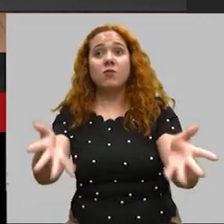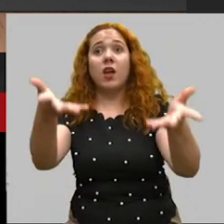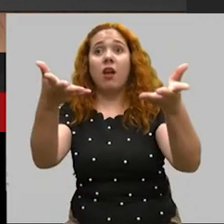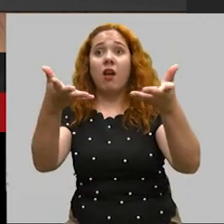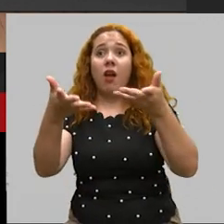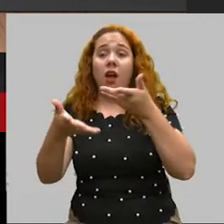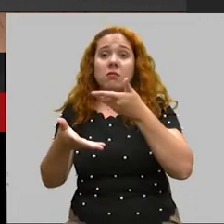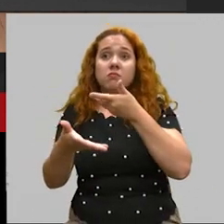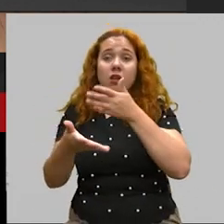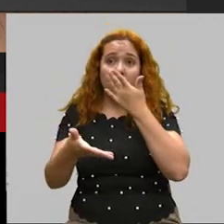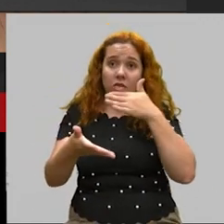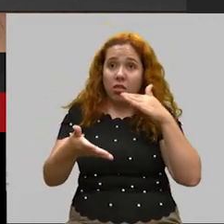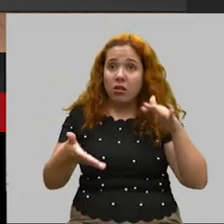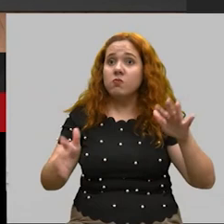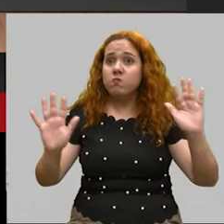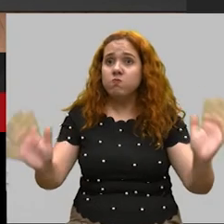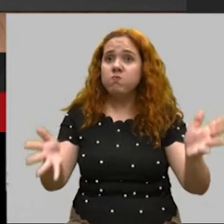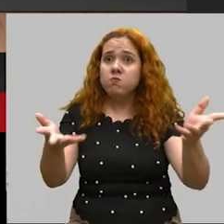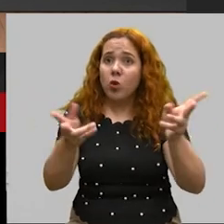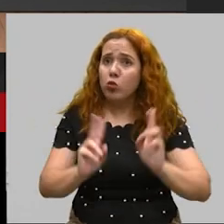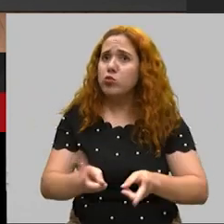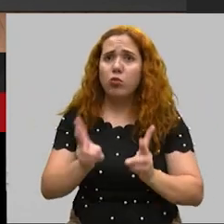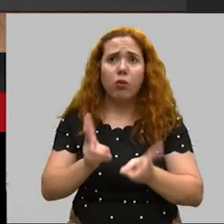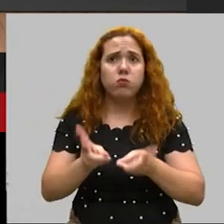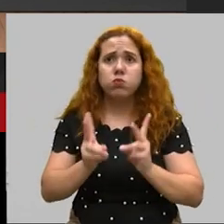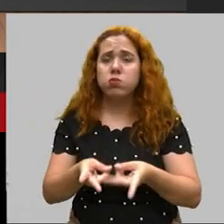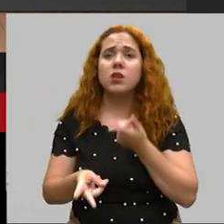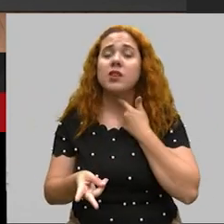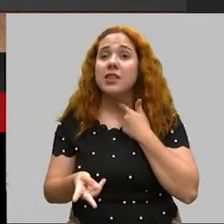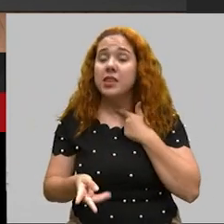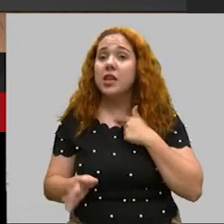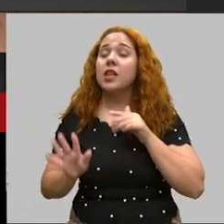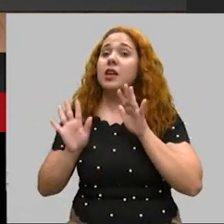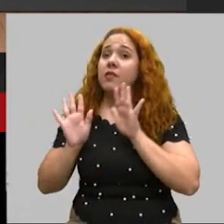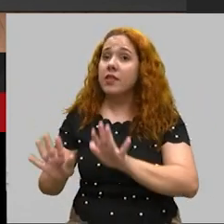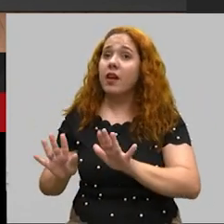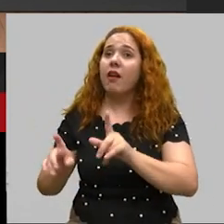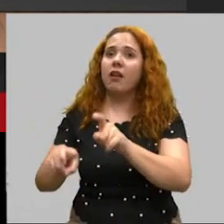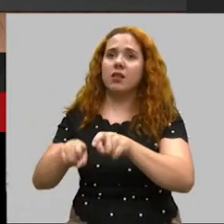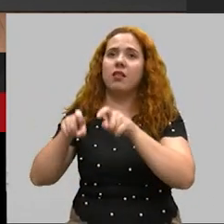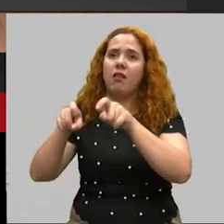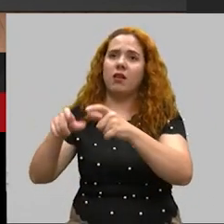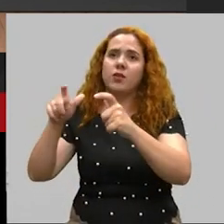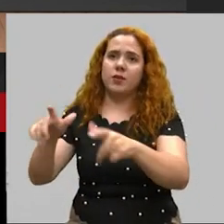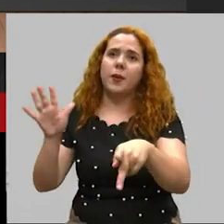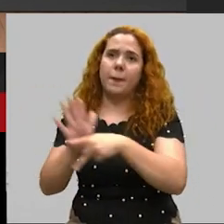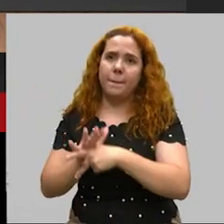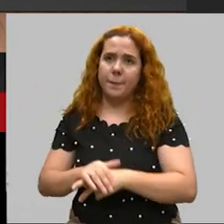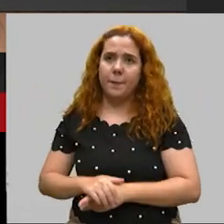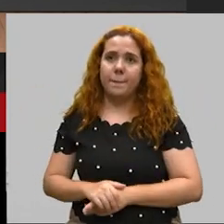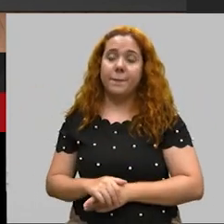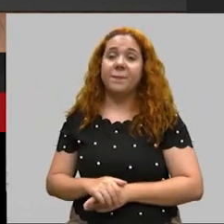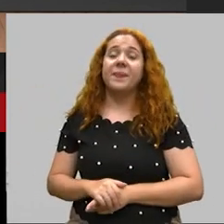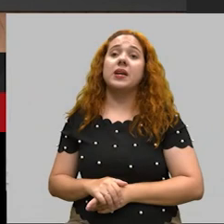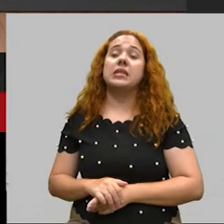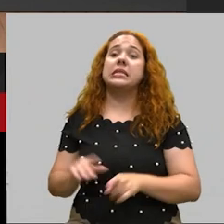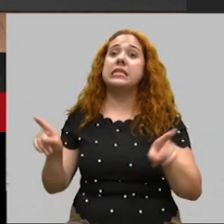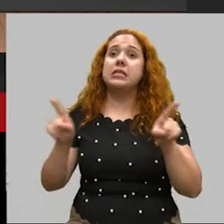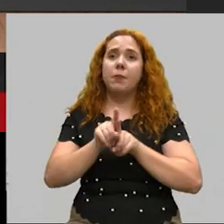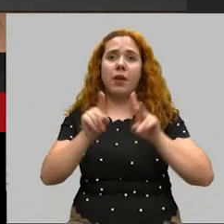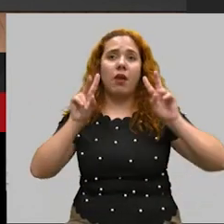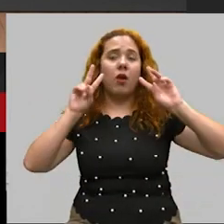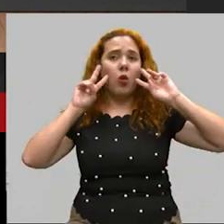elas estudem mais e mais para que elas permaneçam no campo mais e mais para que elas reconheçam suas